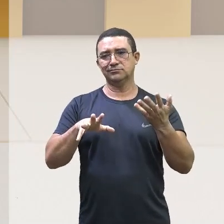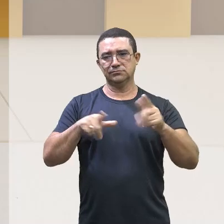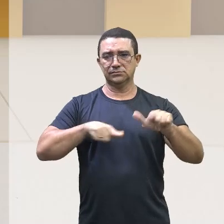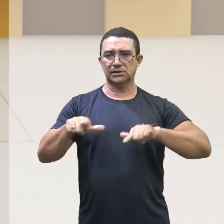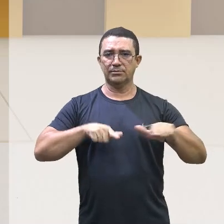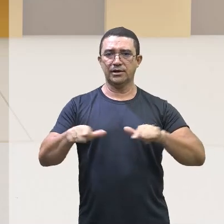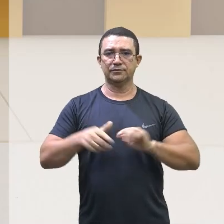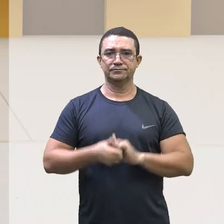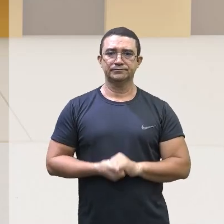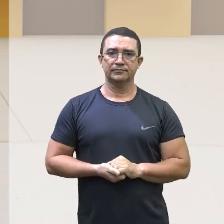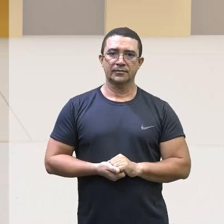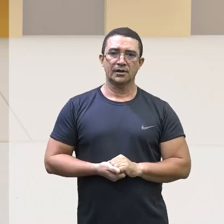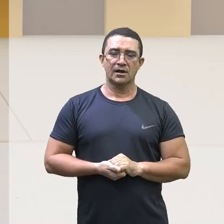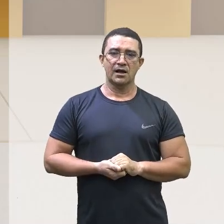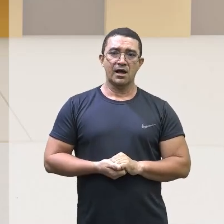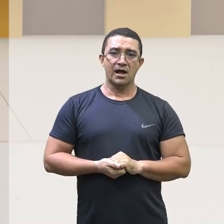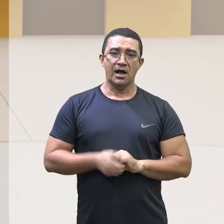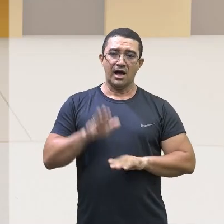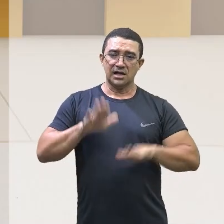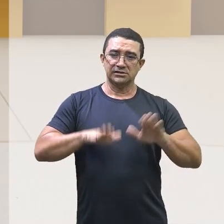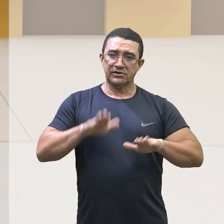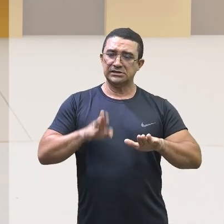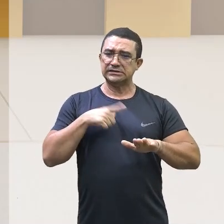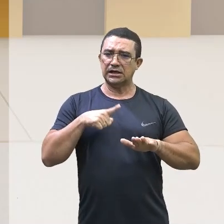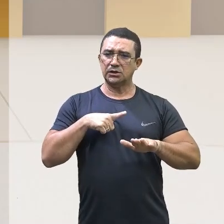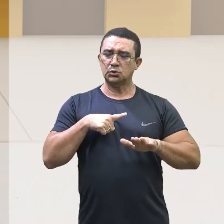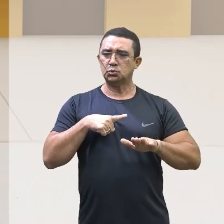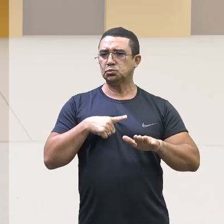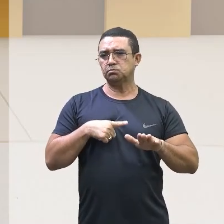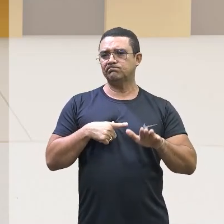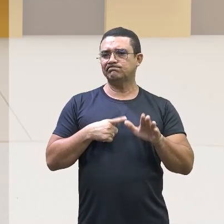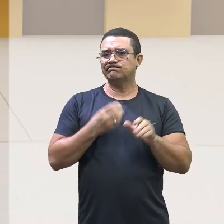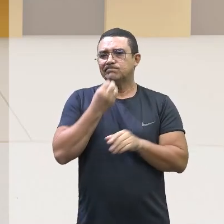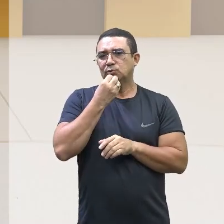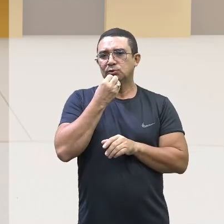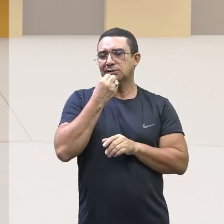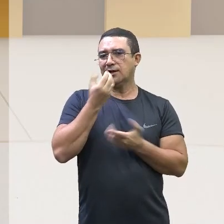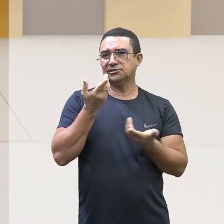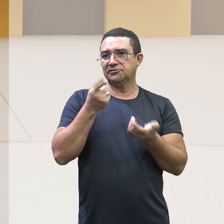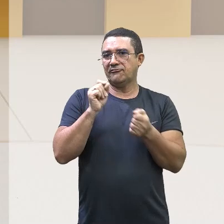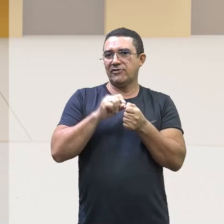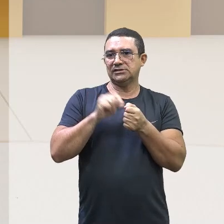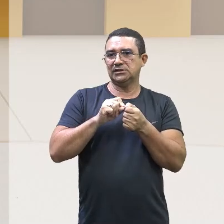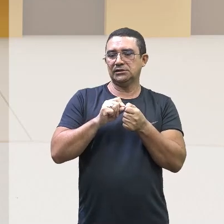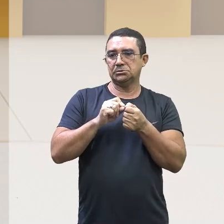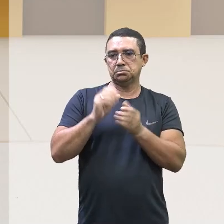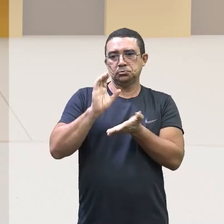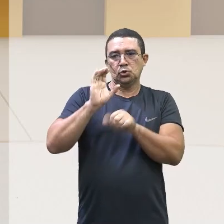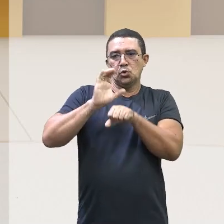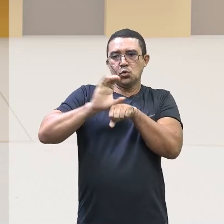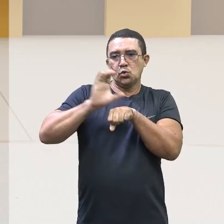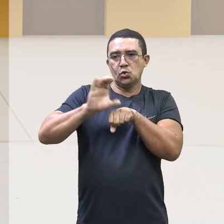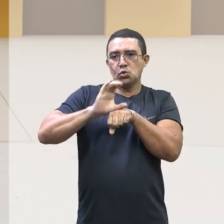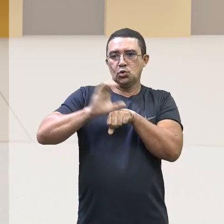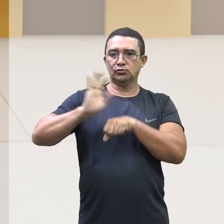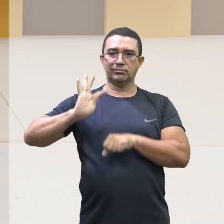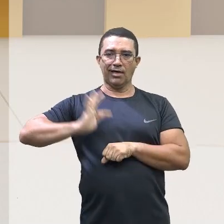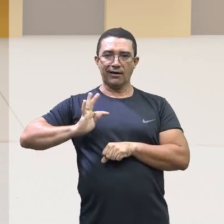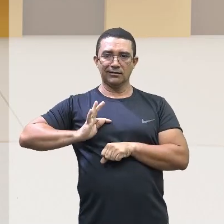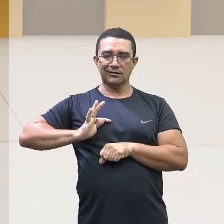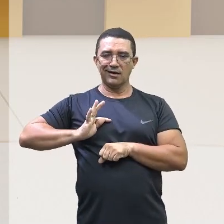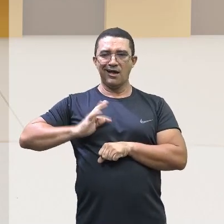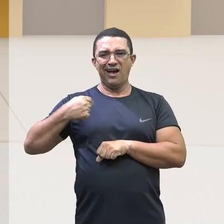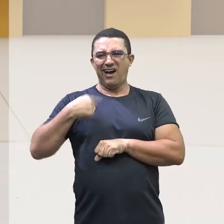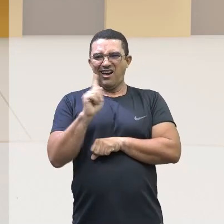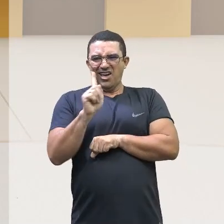é? Às vezes surge a oportunidade de você fazer um curso técnico, de repente, uma dessas 4 aí que nós acabamos de ver, e você diz,